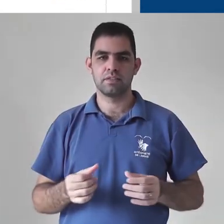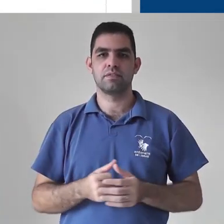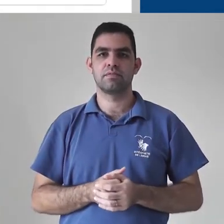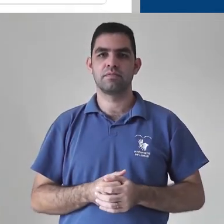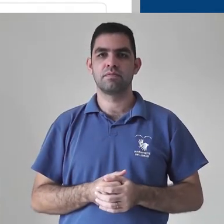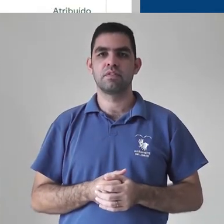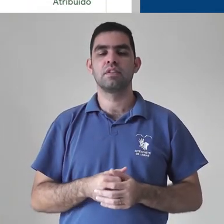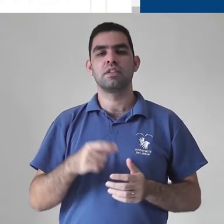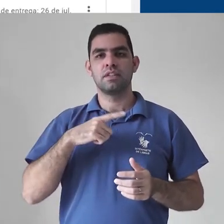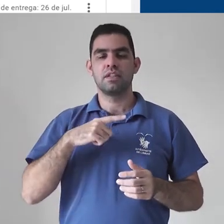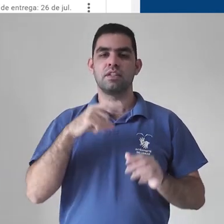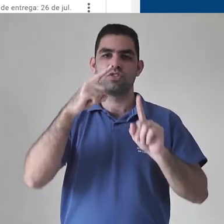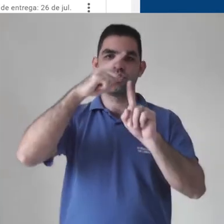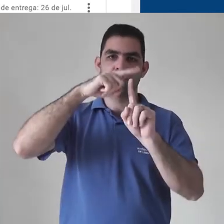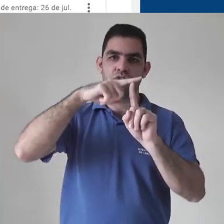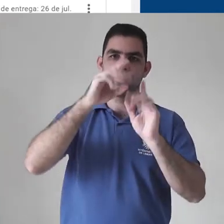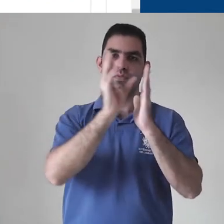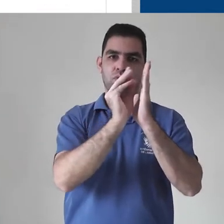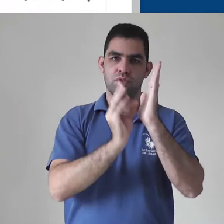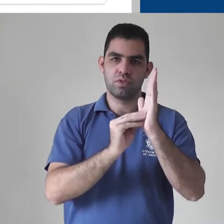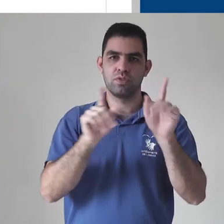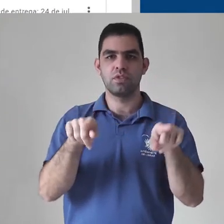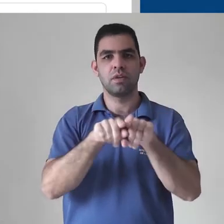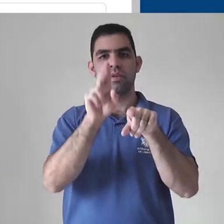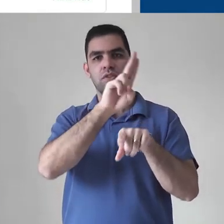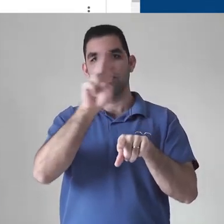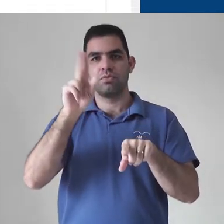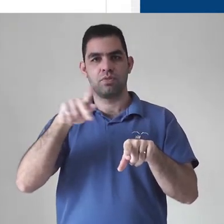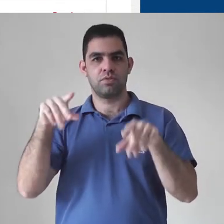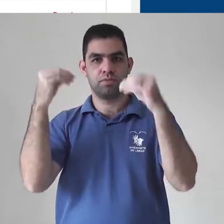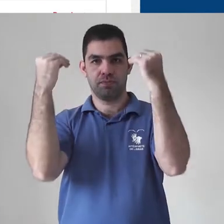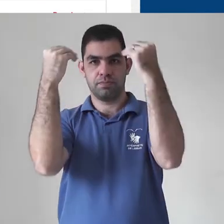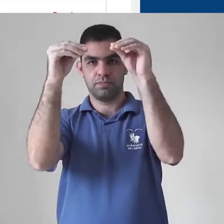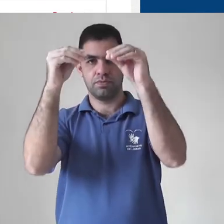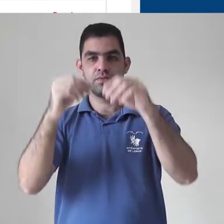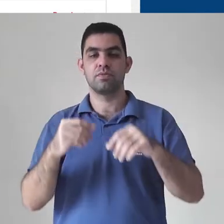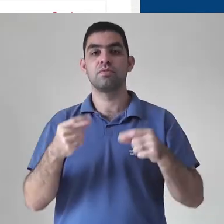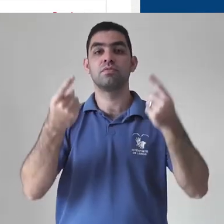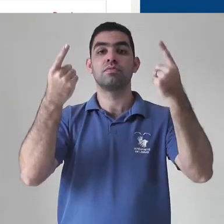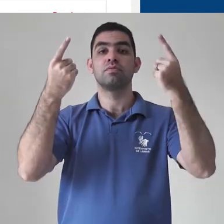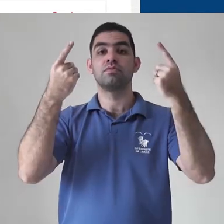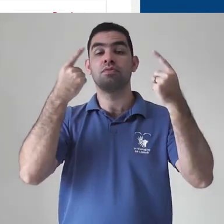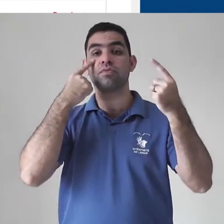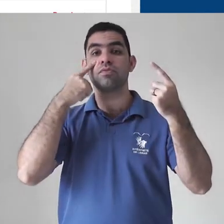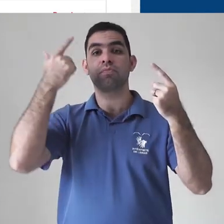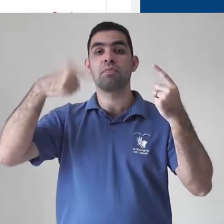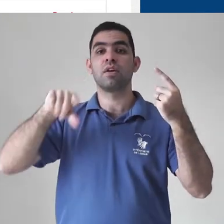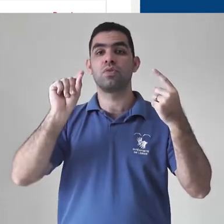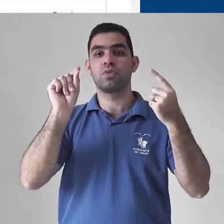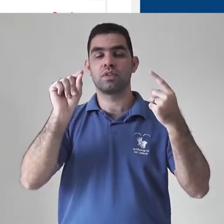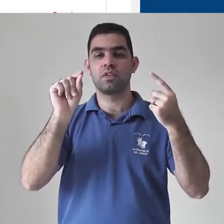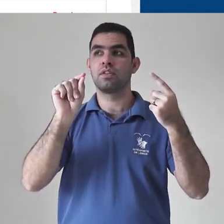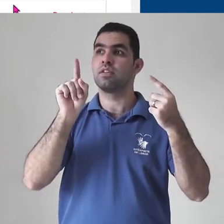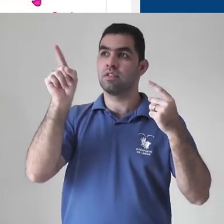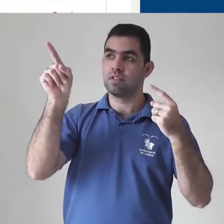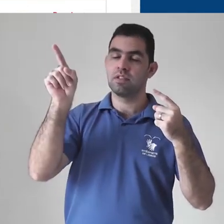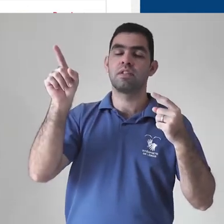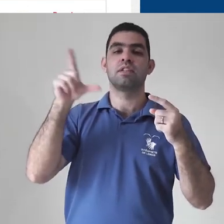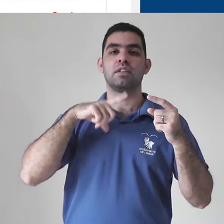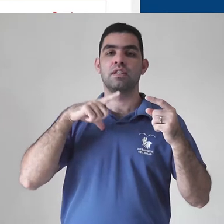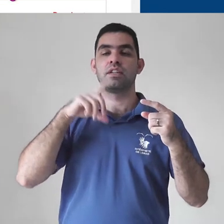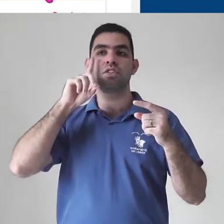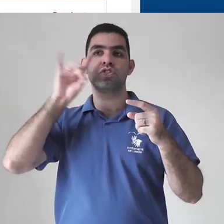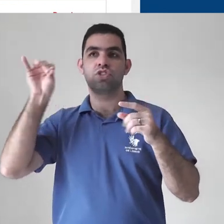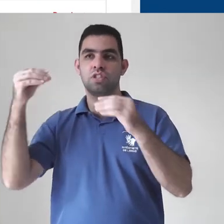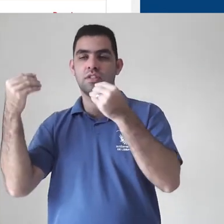Além da especificação do tipo do conteúdo e do nome atribuído pelo professor você consegue visualizar no canto superior direito